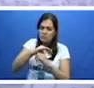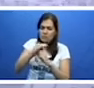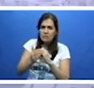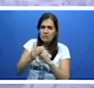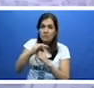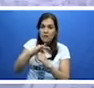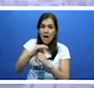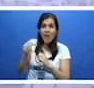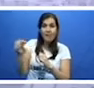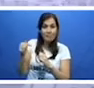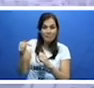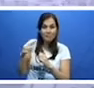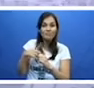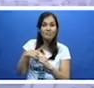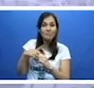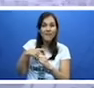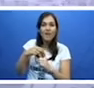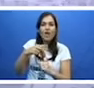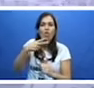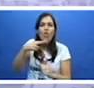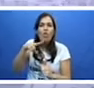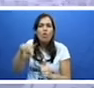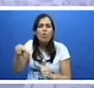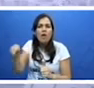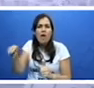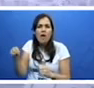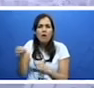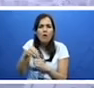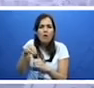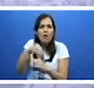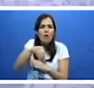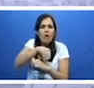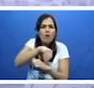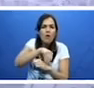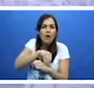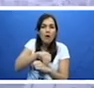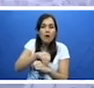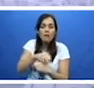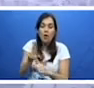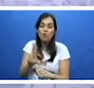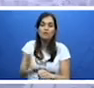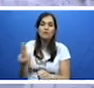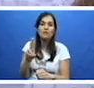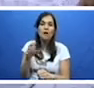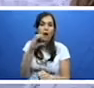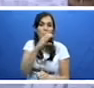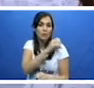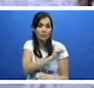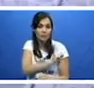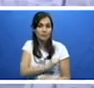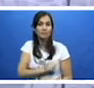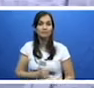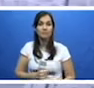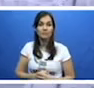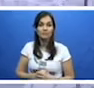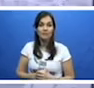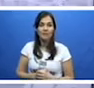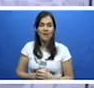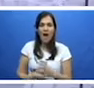nutriente que as pessoas podem se alimentar e o embrião vai se utilizar para poder se desenvolver a planta